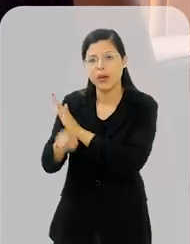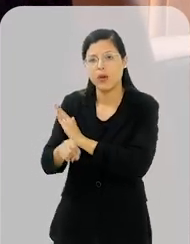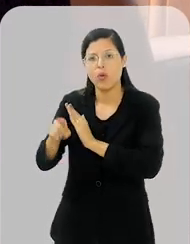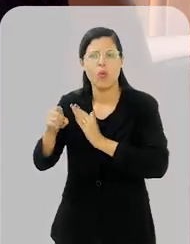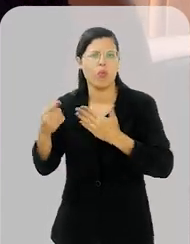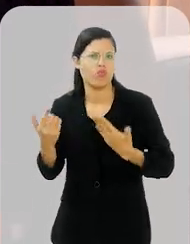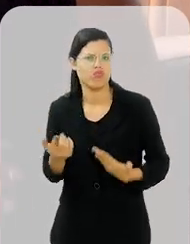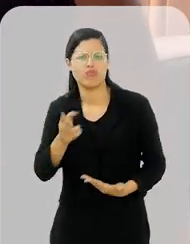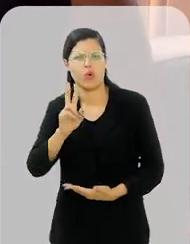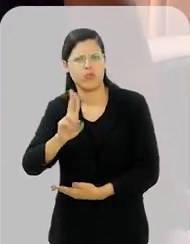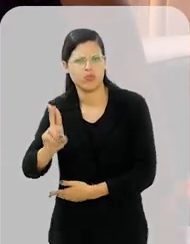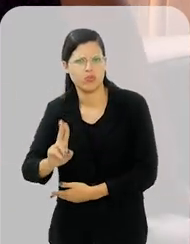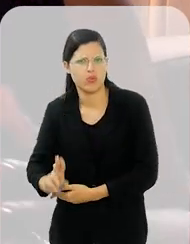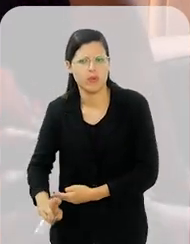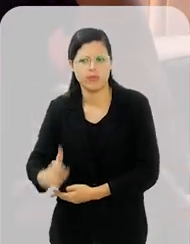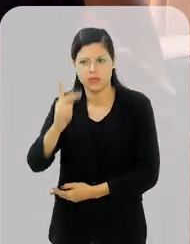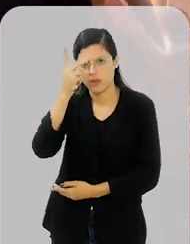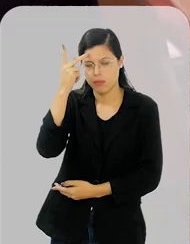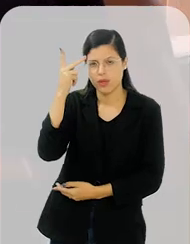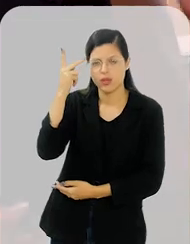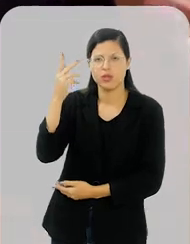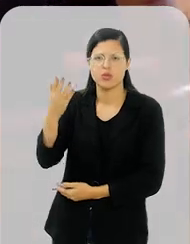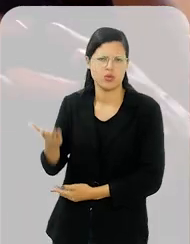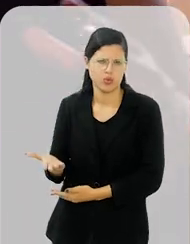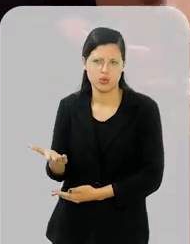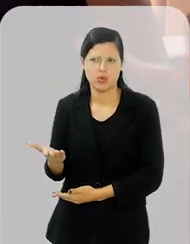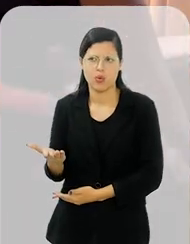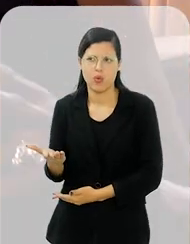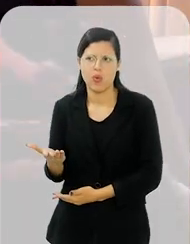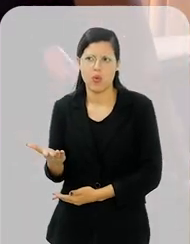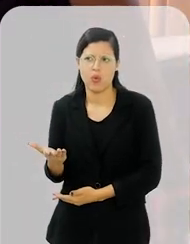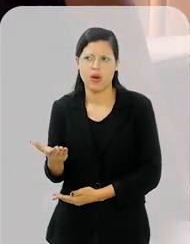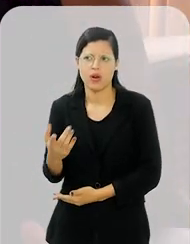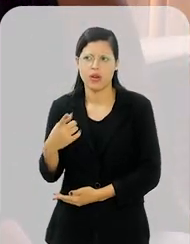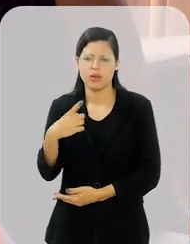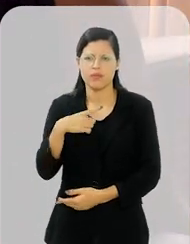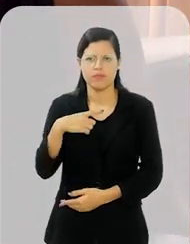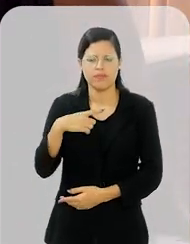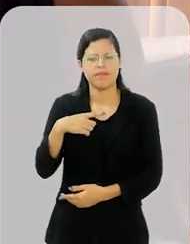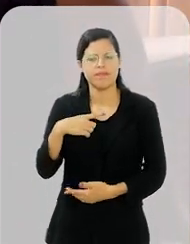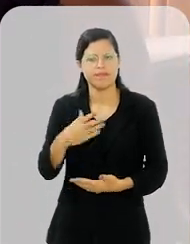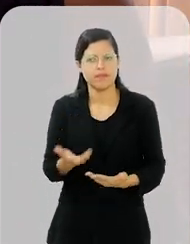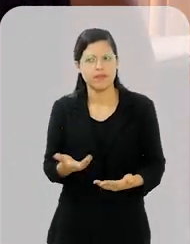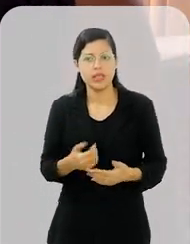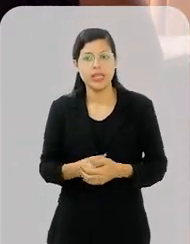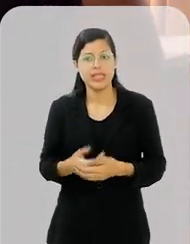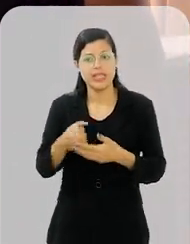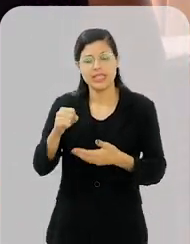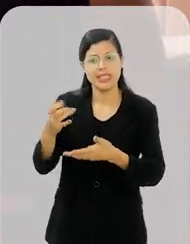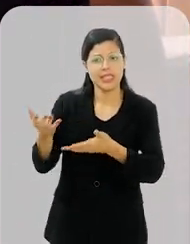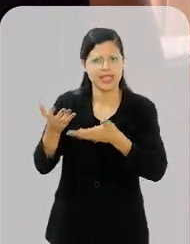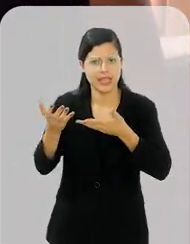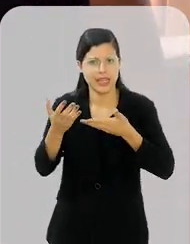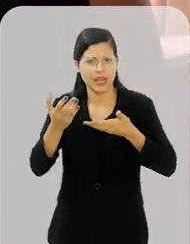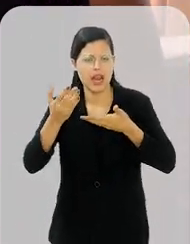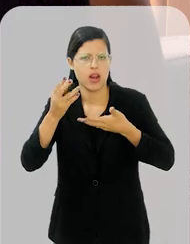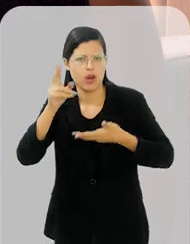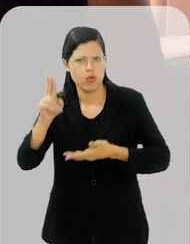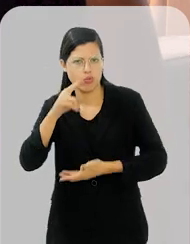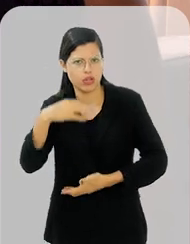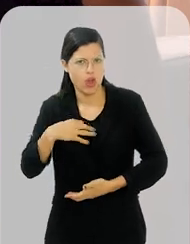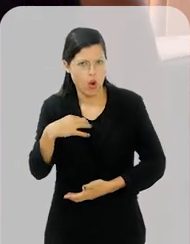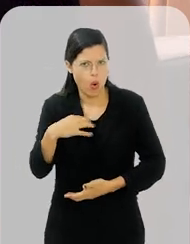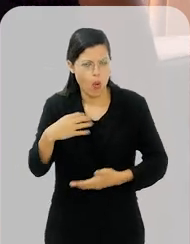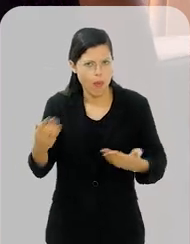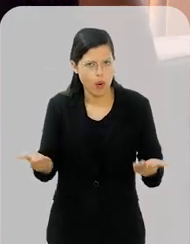pergunta, Aninha, ou Cecília, ou Claudinha, ou qualquer uma das nossas primeiras bailarinas, se elas querem se